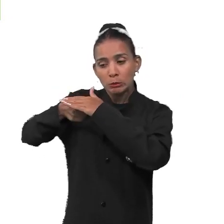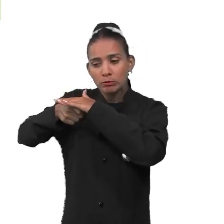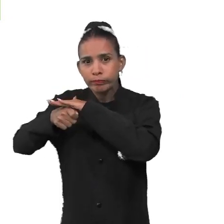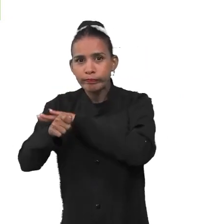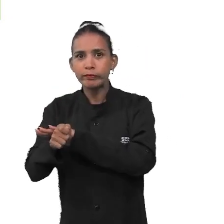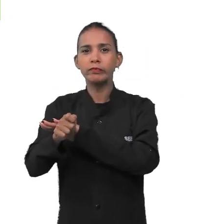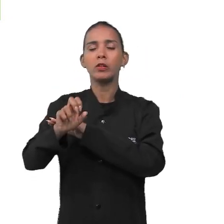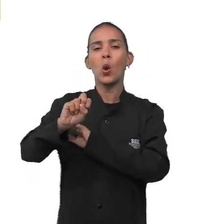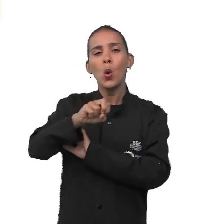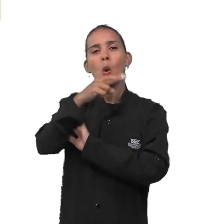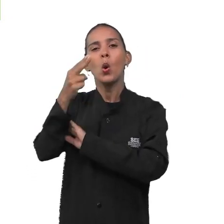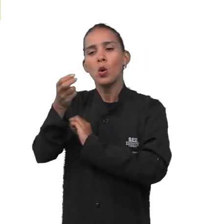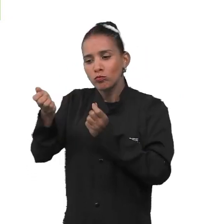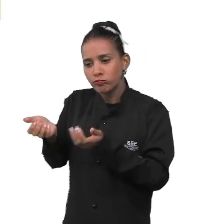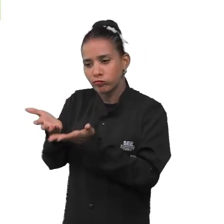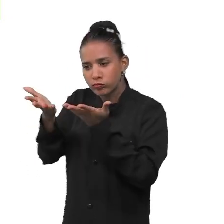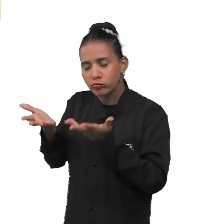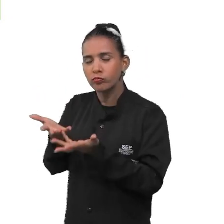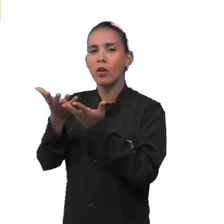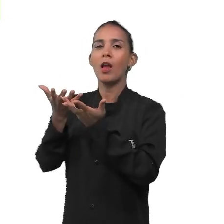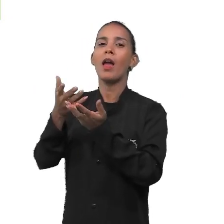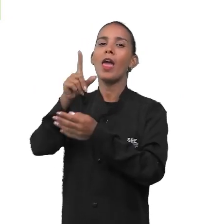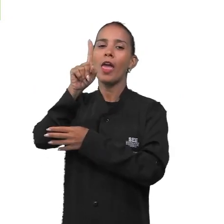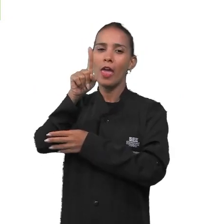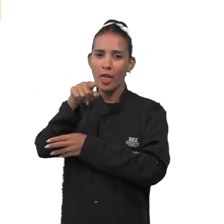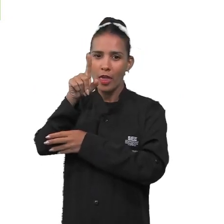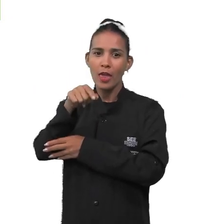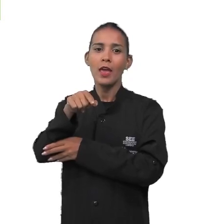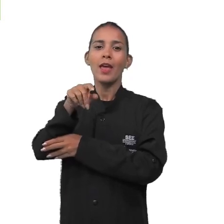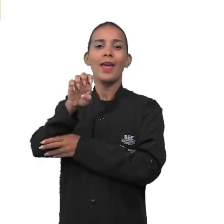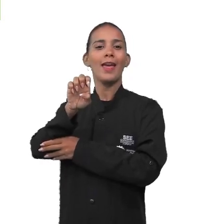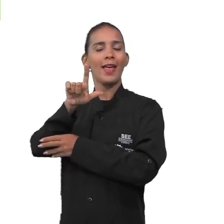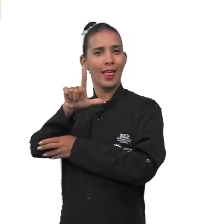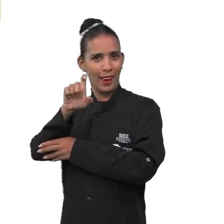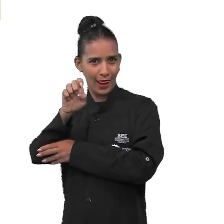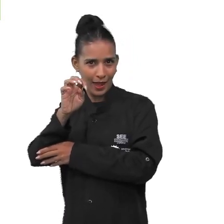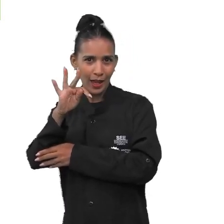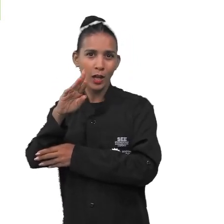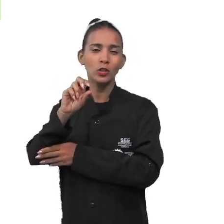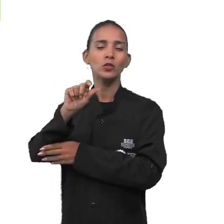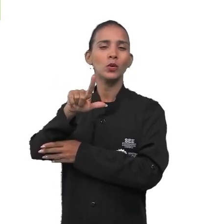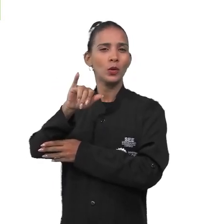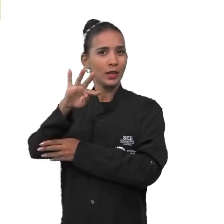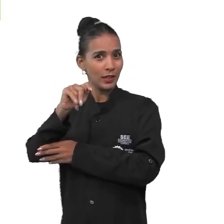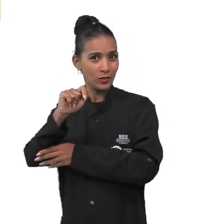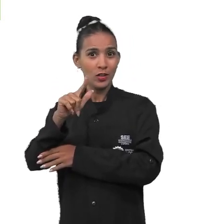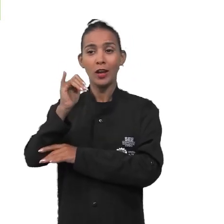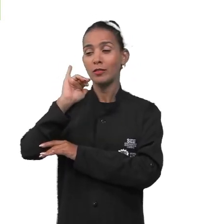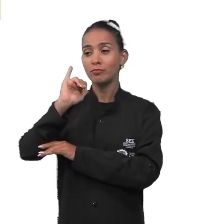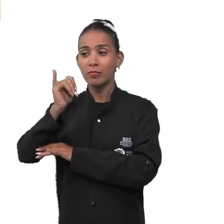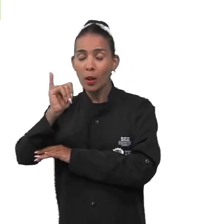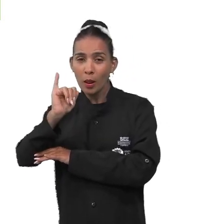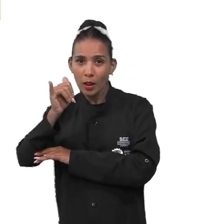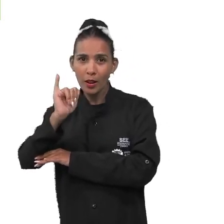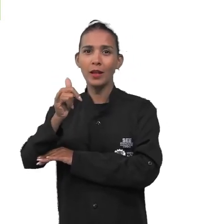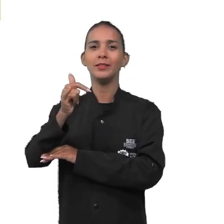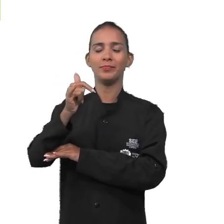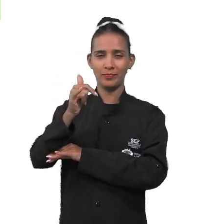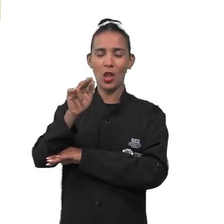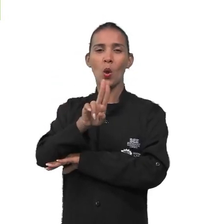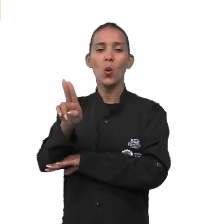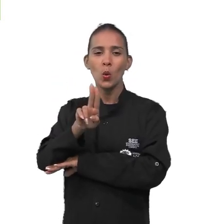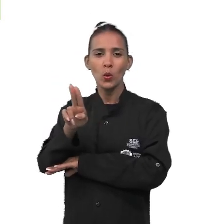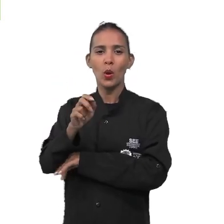a provocação de uma reação, esse processo ele é uma célula eletrolítica, onde nós chamamos de eletrólise.